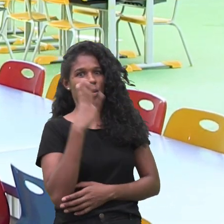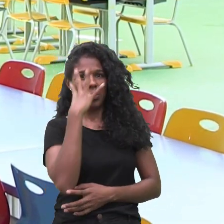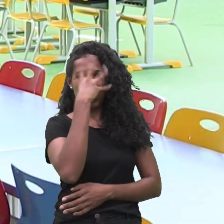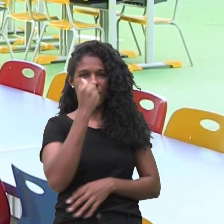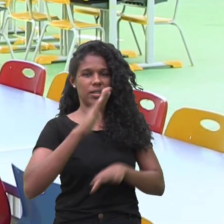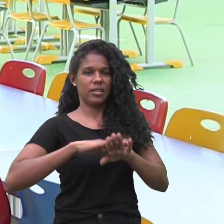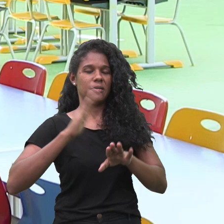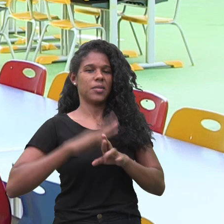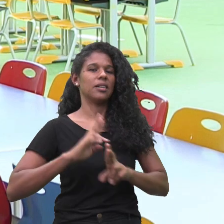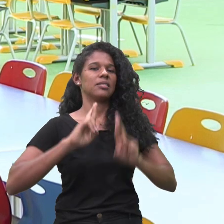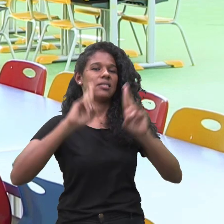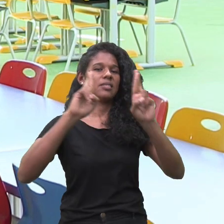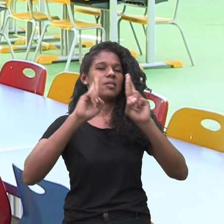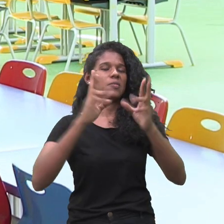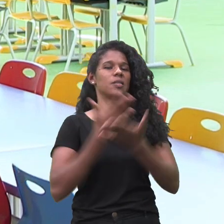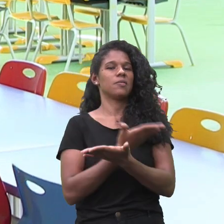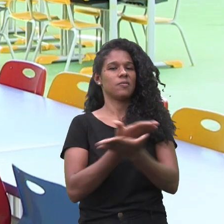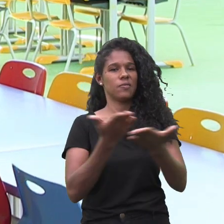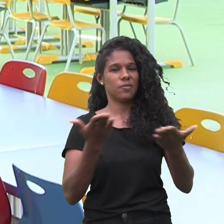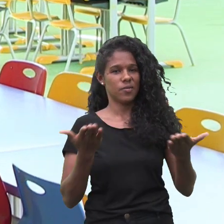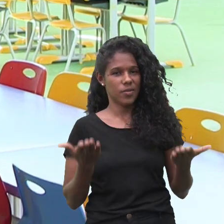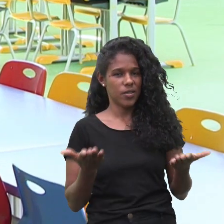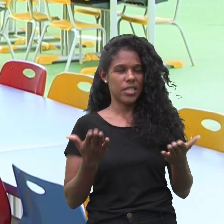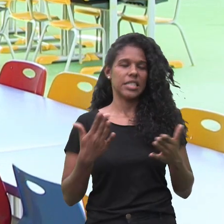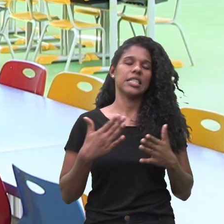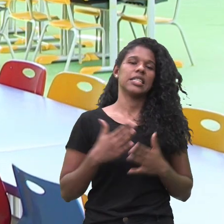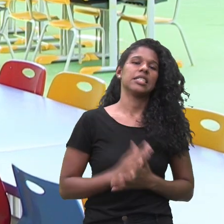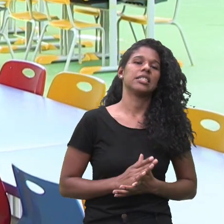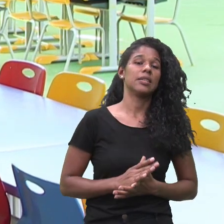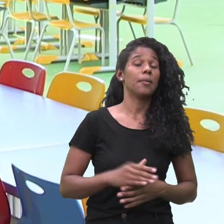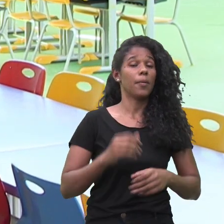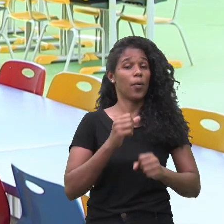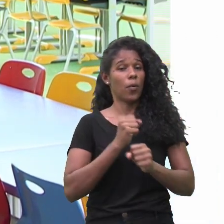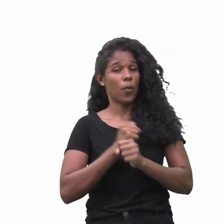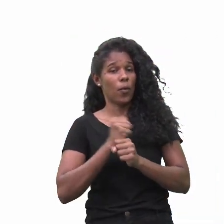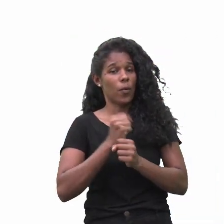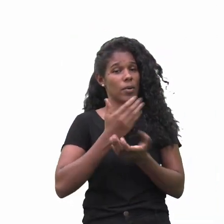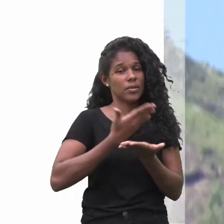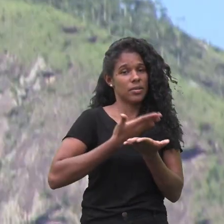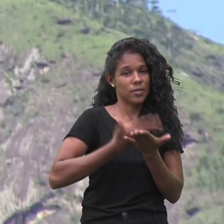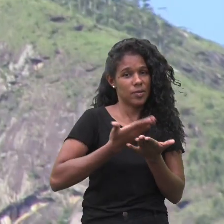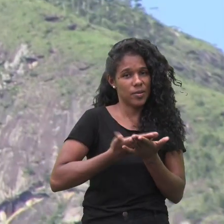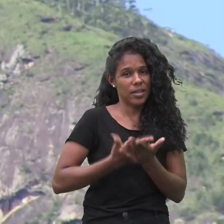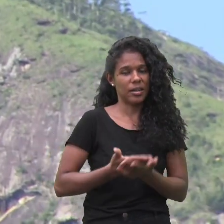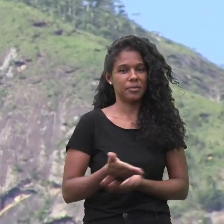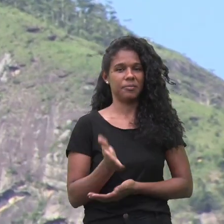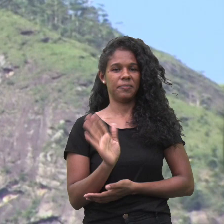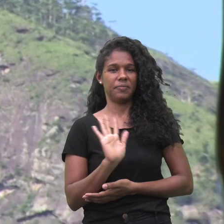Aguardo vocês, todos com muita ansiedade, para o ano letivo 2023.